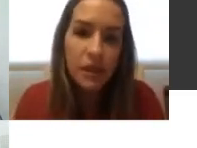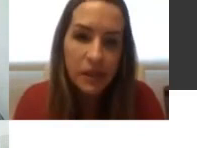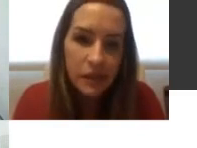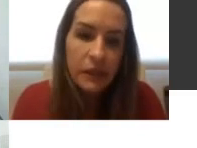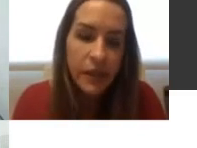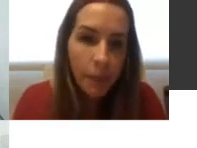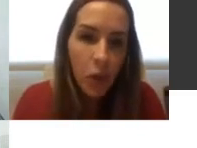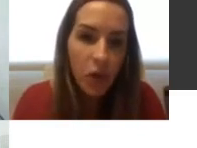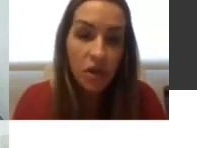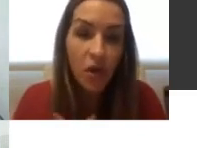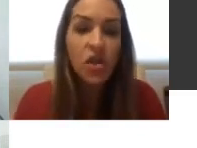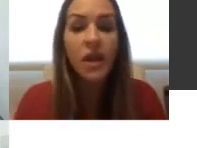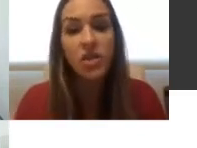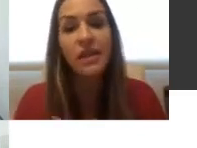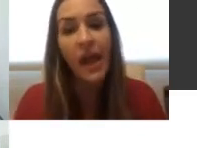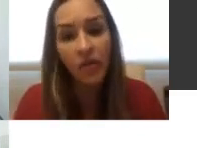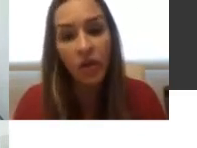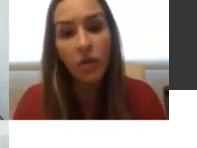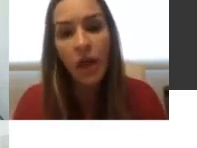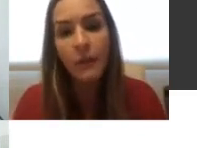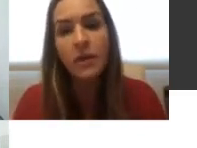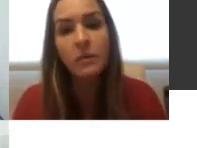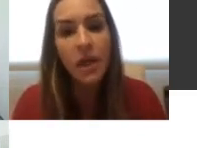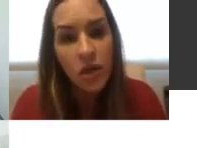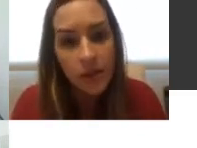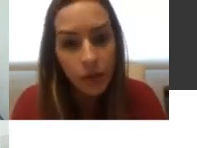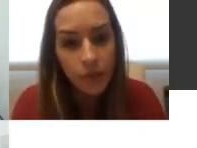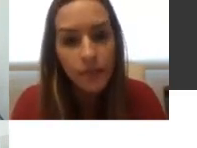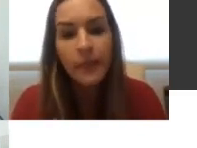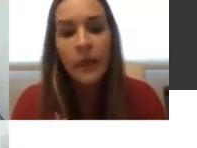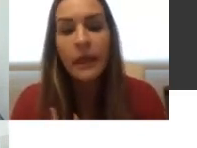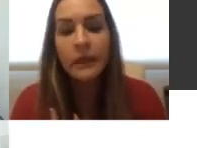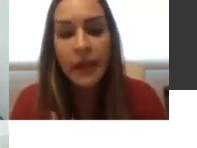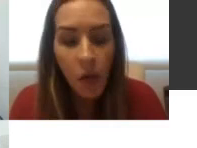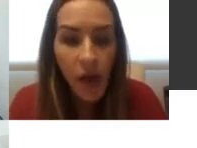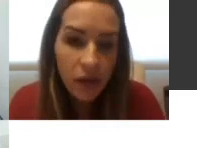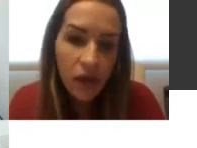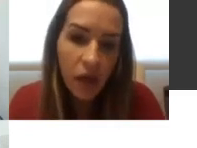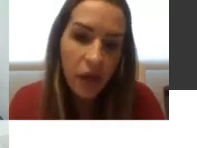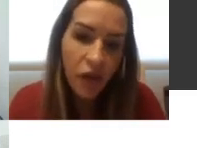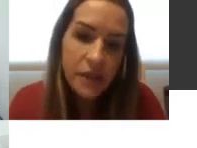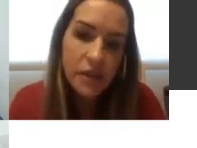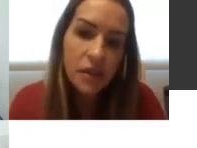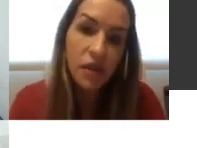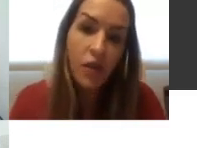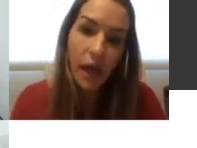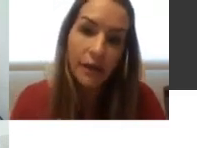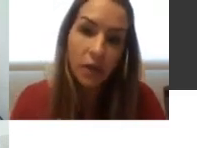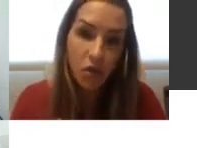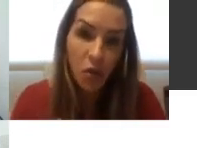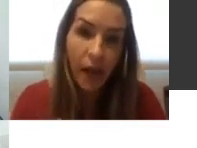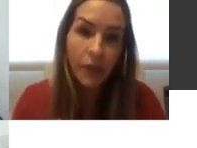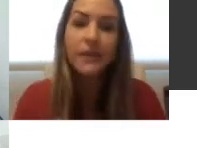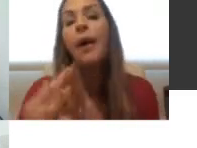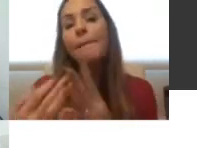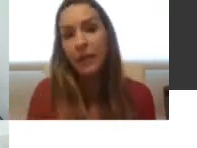precisa de apoio a gente não achar que a gente deve unicamente caminhar sozinho ter uma rede de referência sensível à realidade do